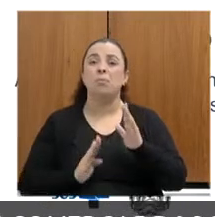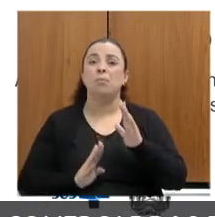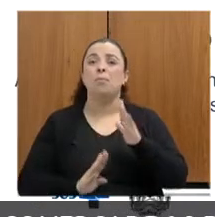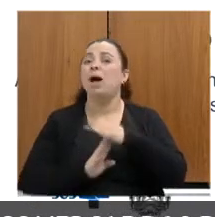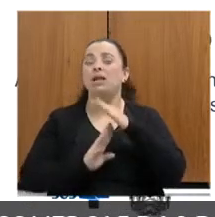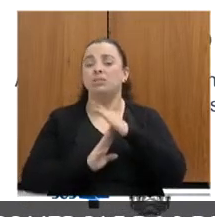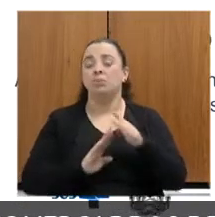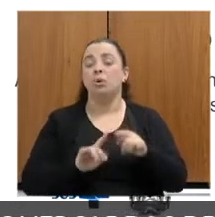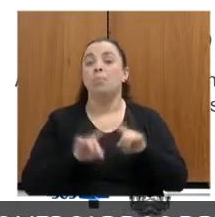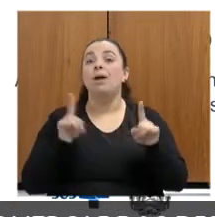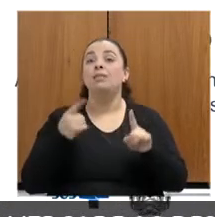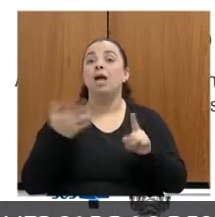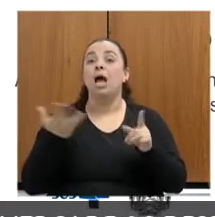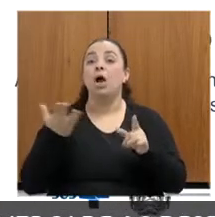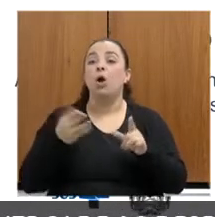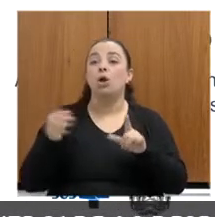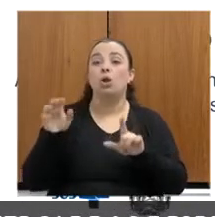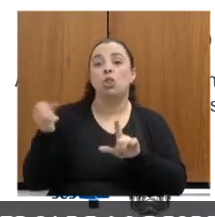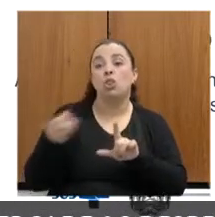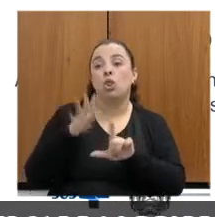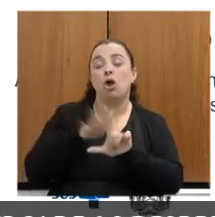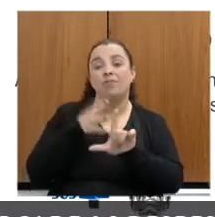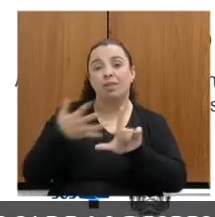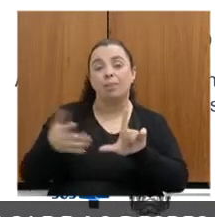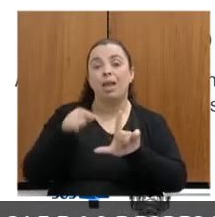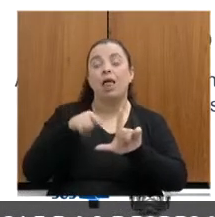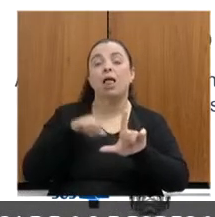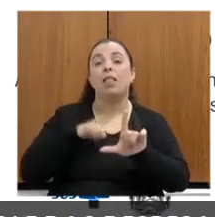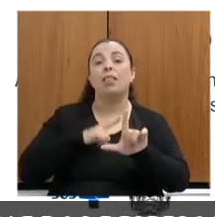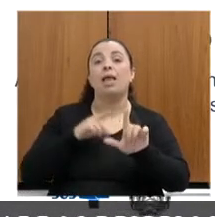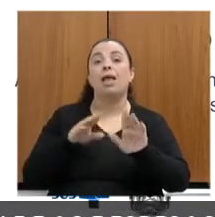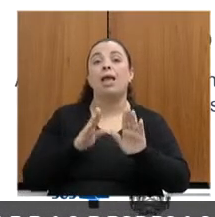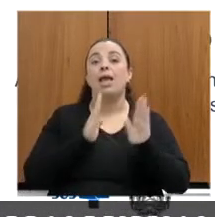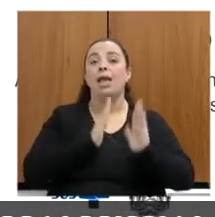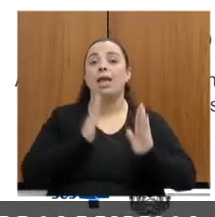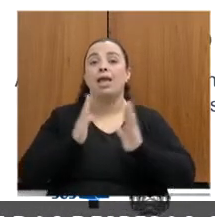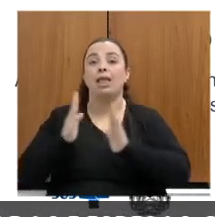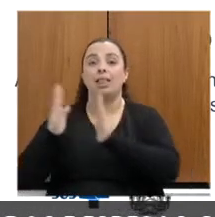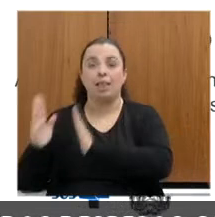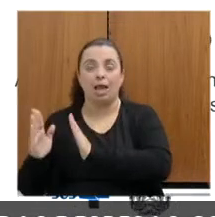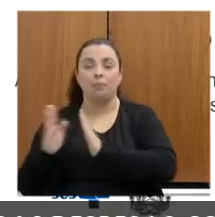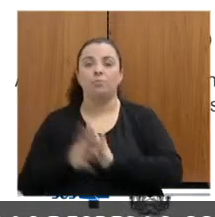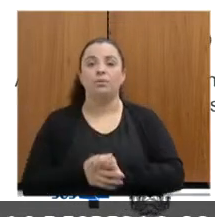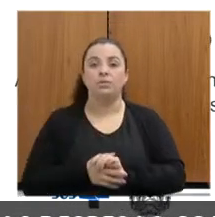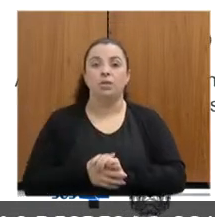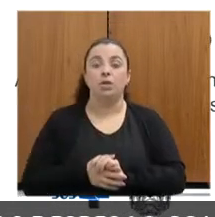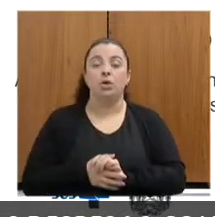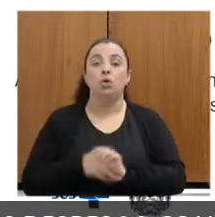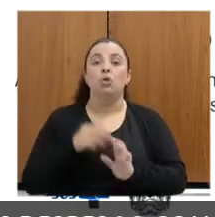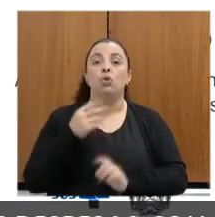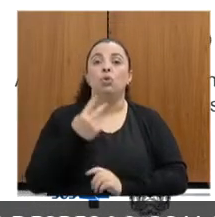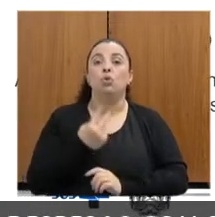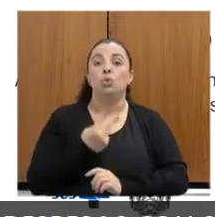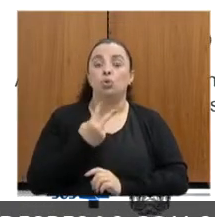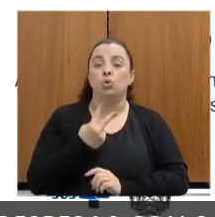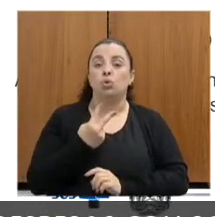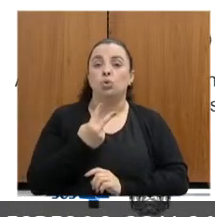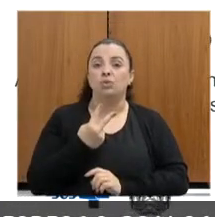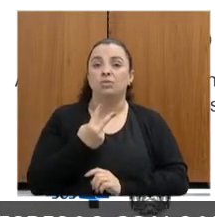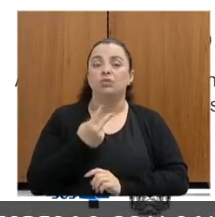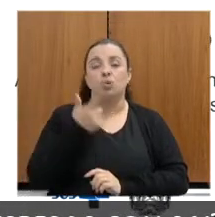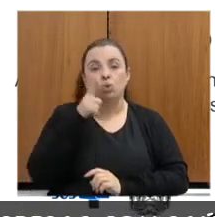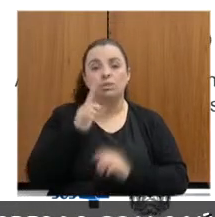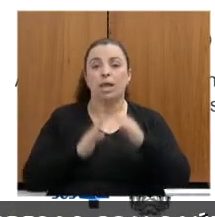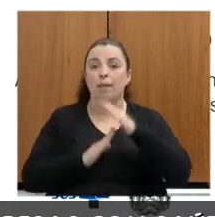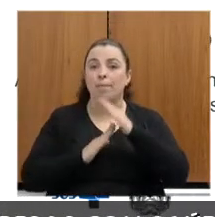Nós criamos uma tabela que que tem etapas duas vezes se bater uma meta relacionada a 19